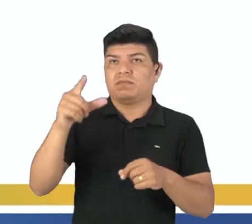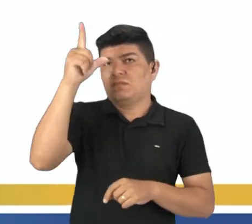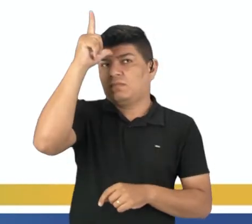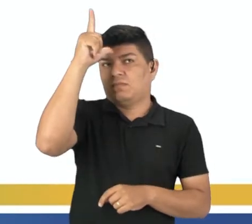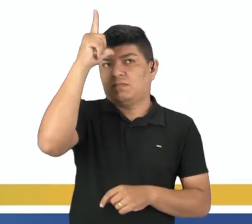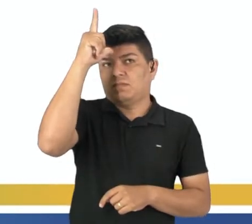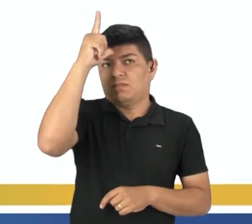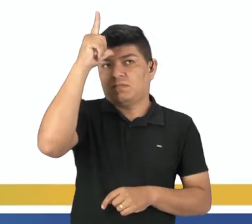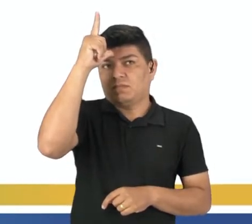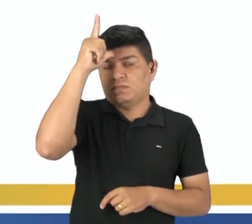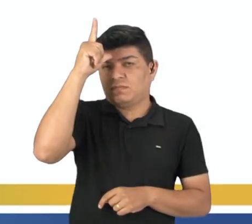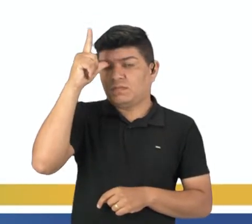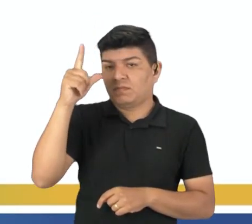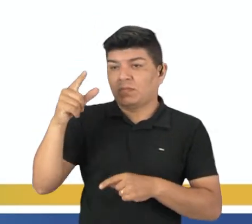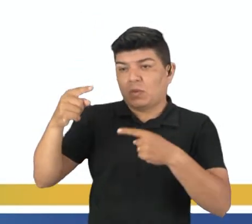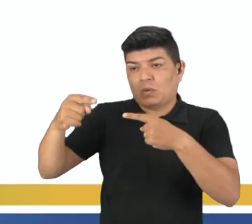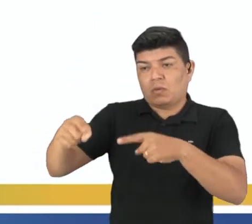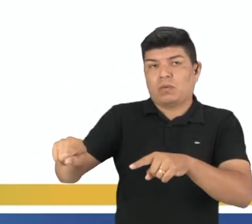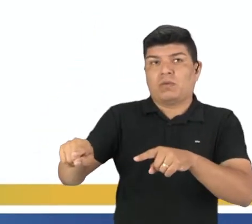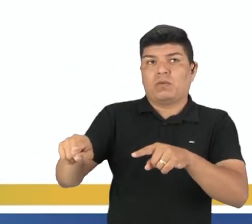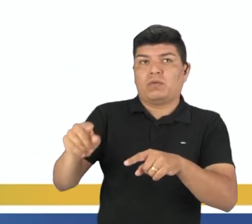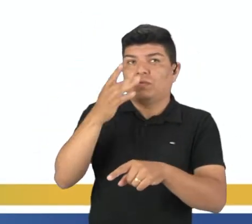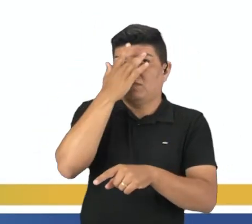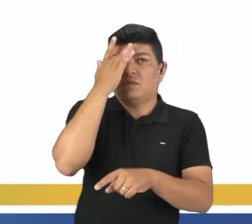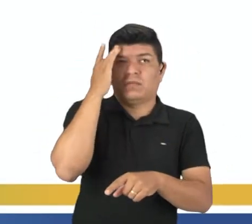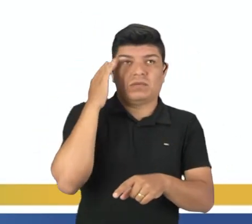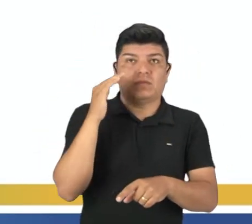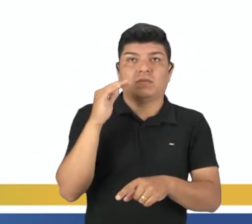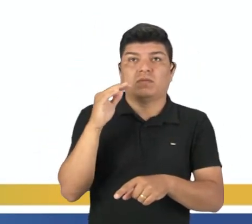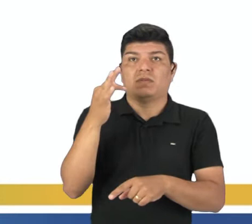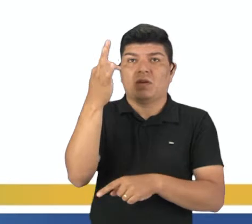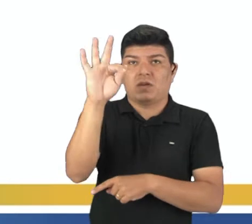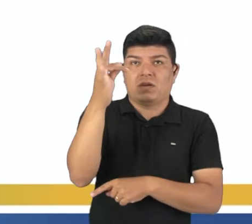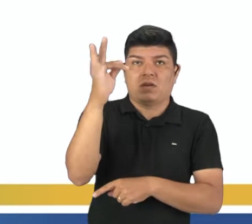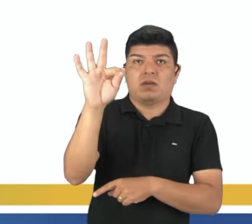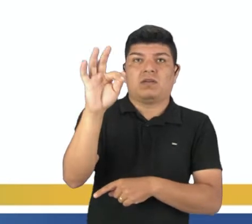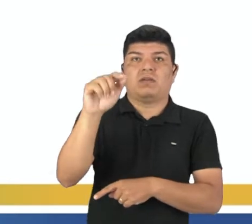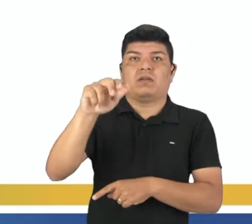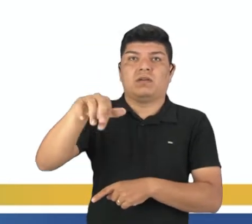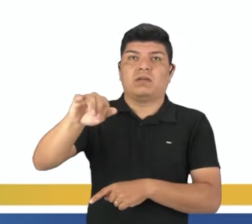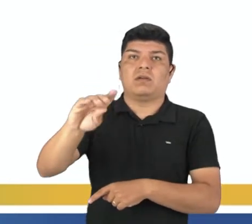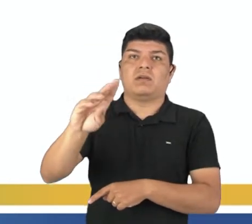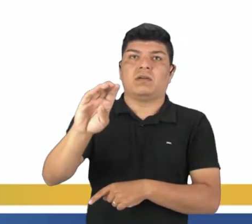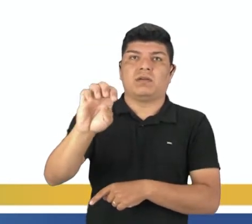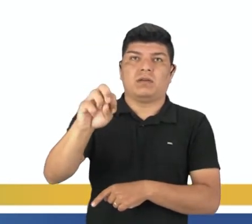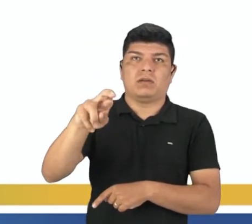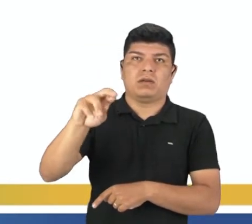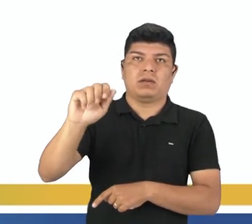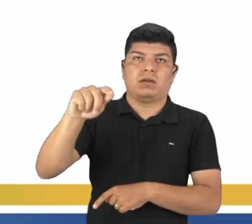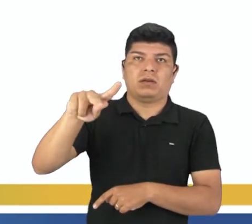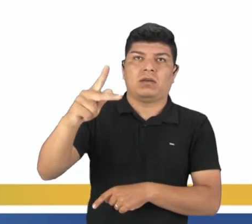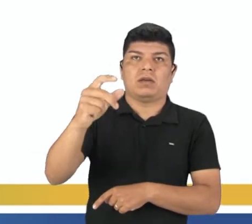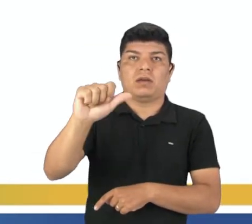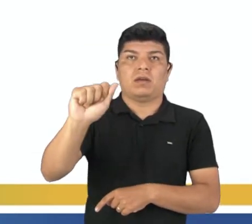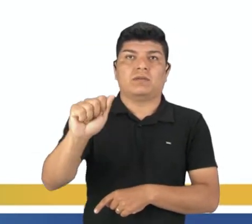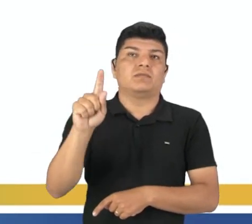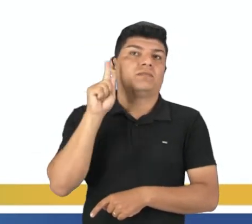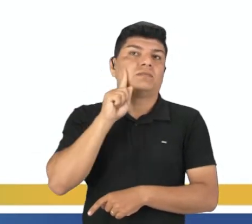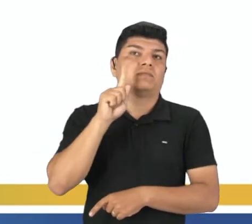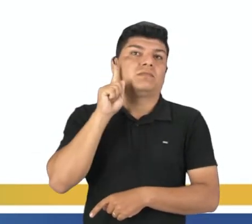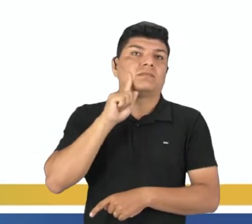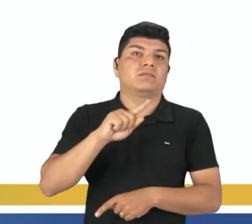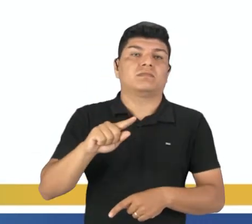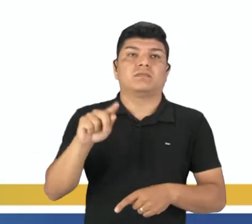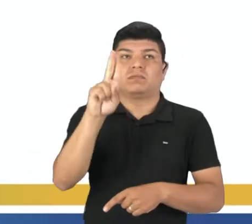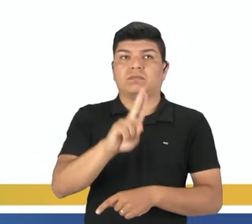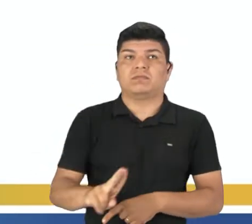Alemanha versus os aliados, que era a França, a Grã-Bretanha, os Estados Unidos